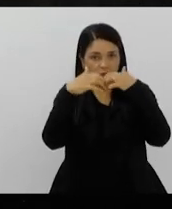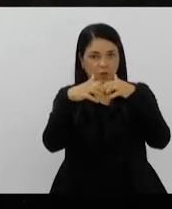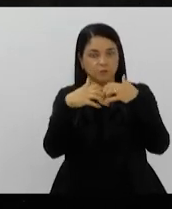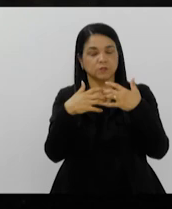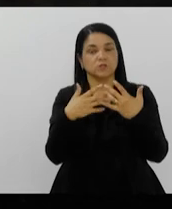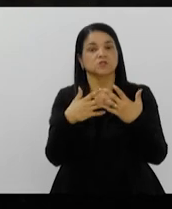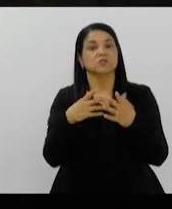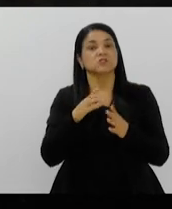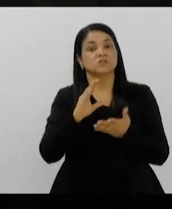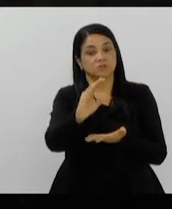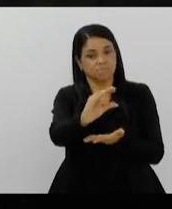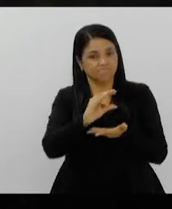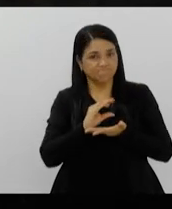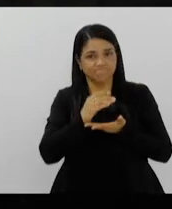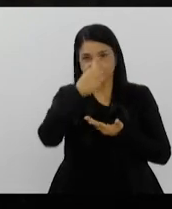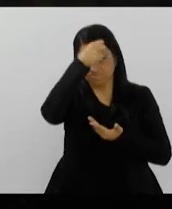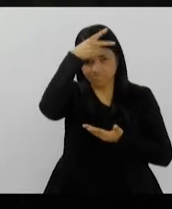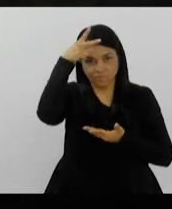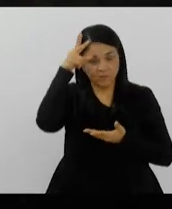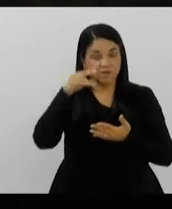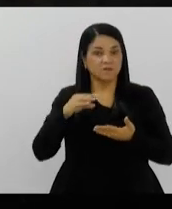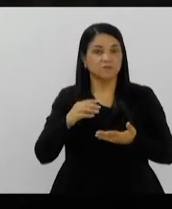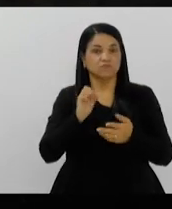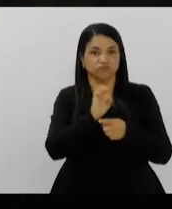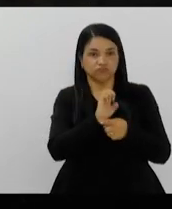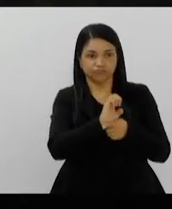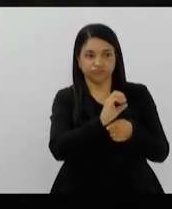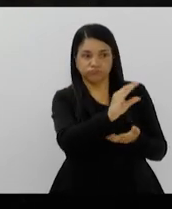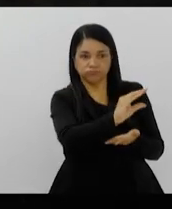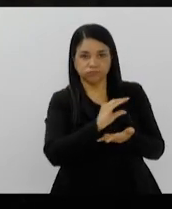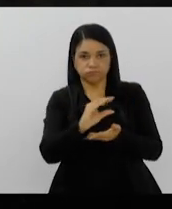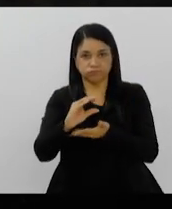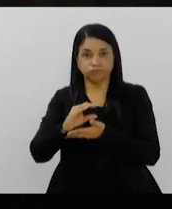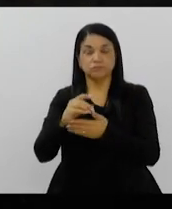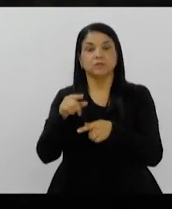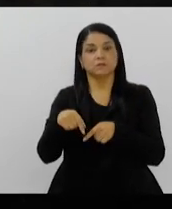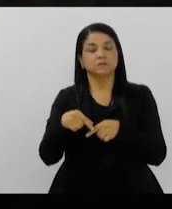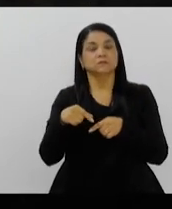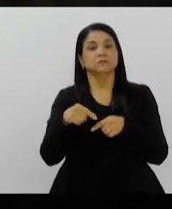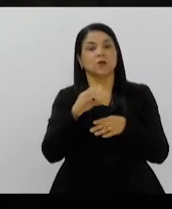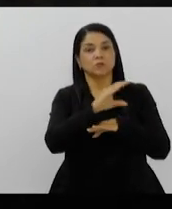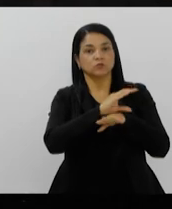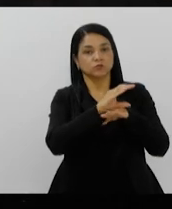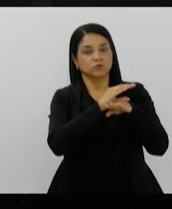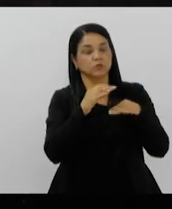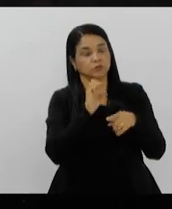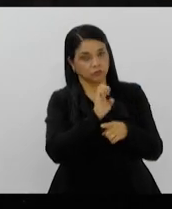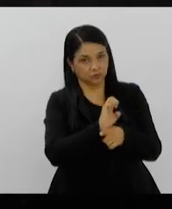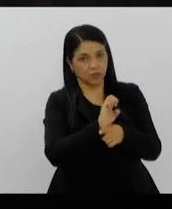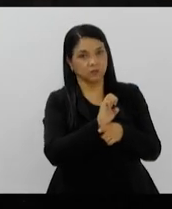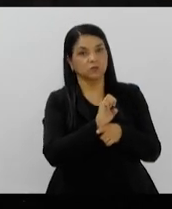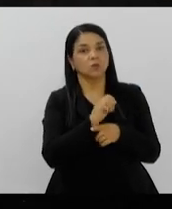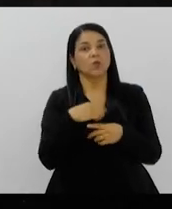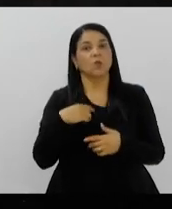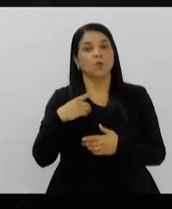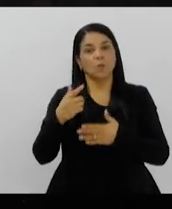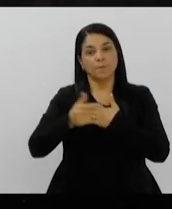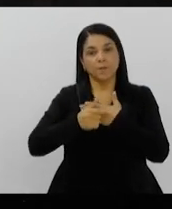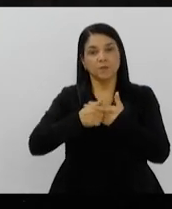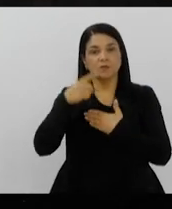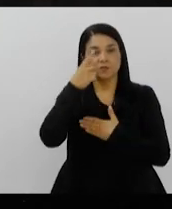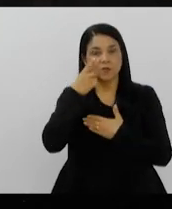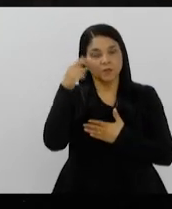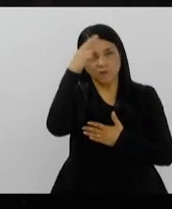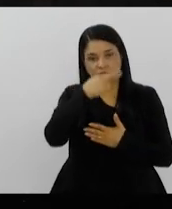que a prefeitura recebe muitos recursos estaduais e, como diz a Constituição do Estado, o papel de um deputado é fiscalizar tudo que